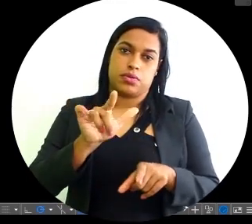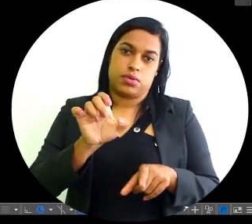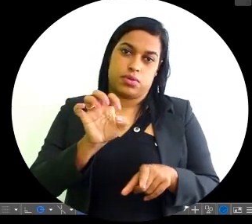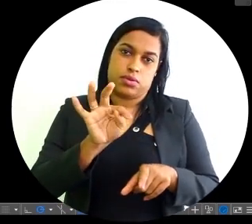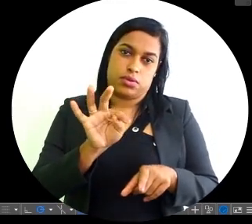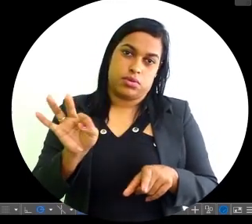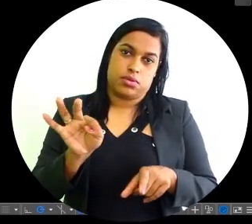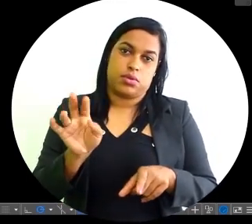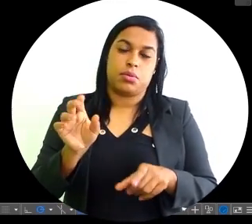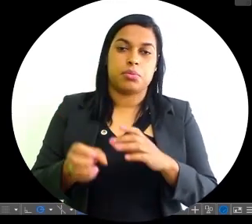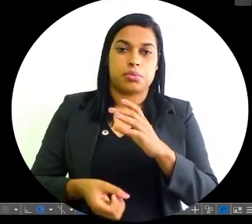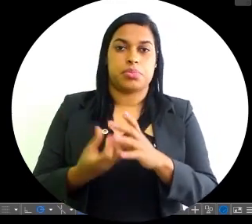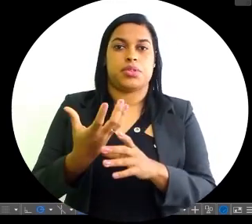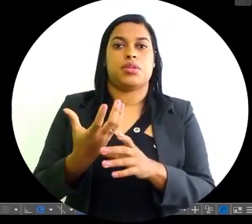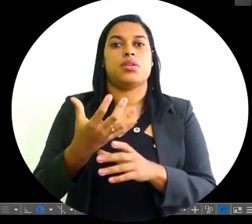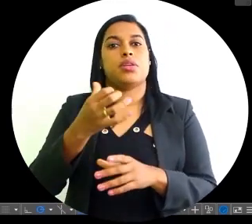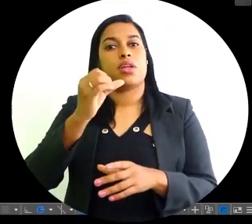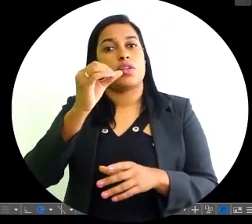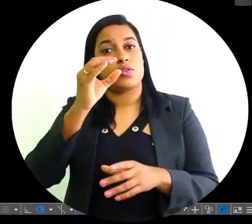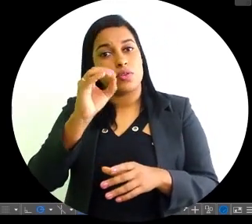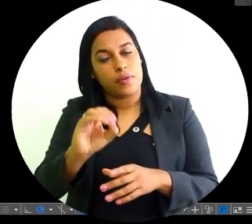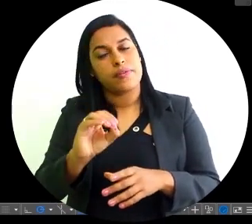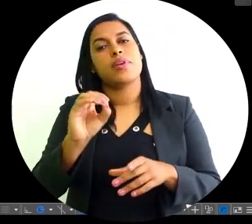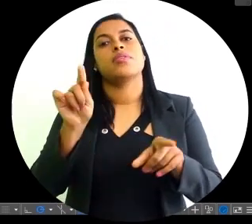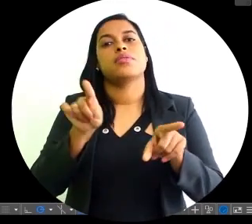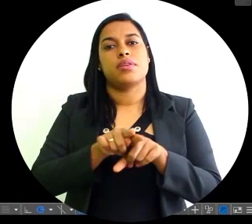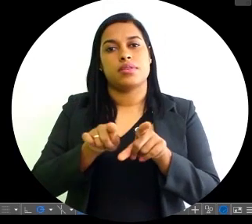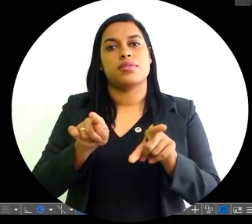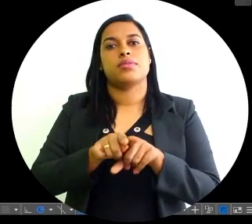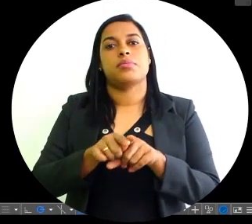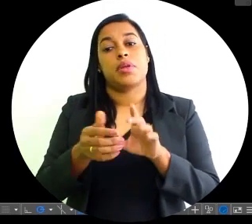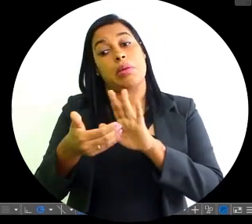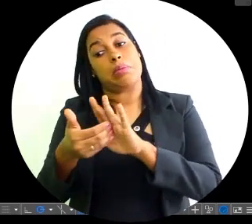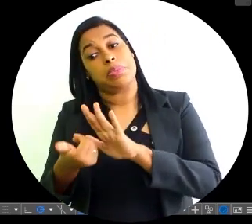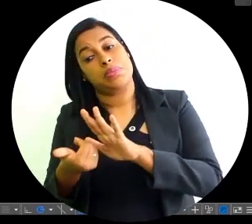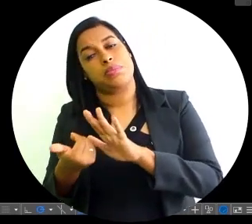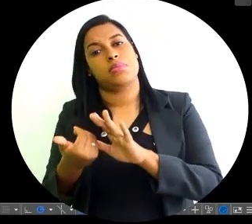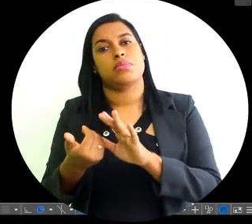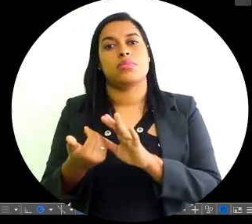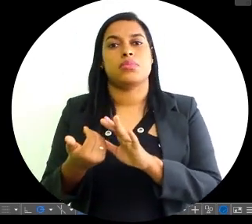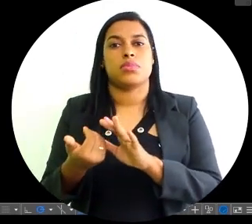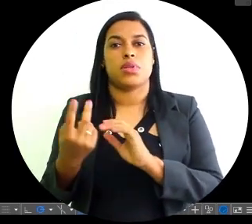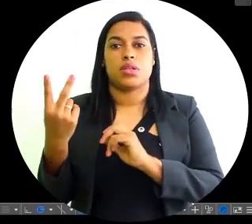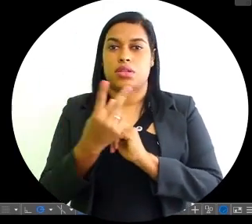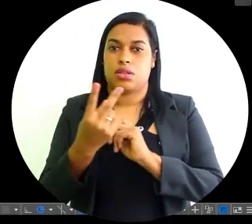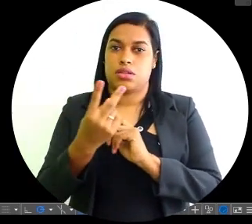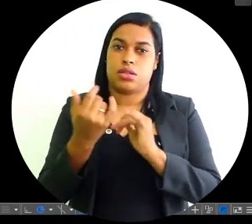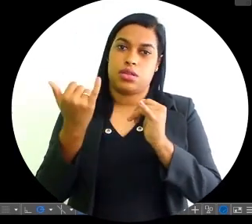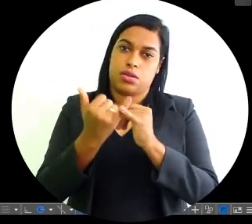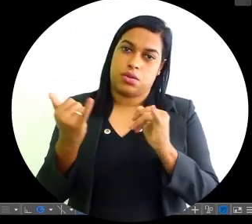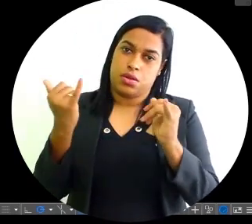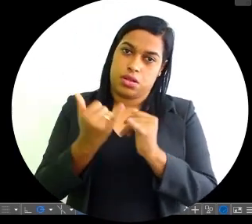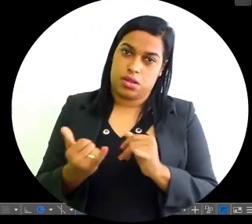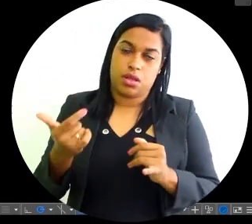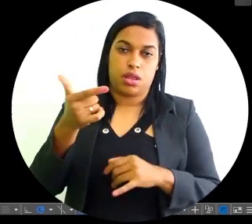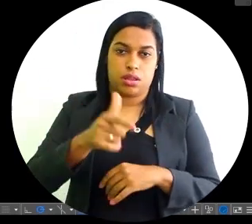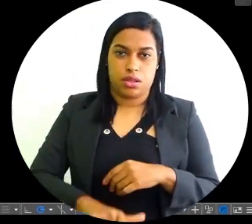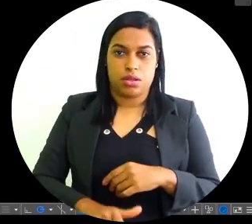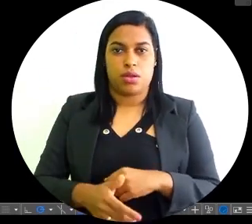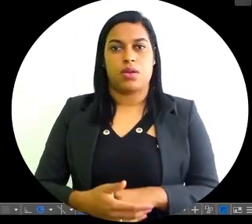esse ângulo de 90, eliminando já esse restante dessas duas linhas. Então, novamente, eu